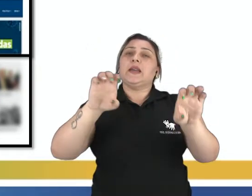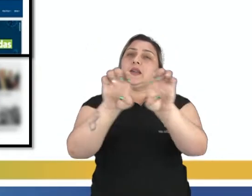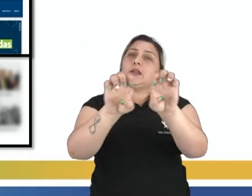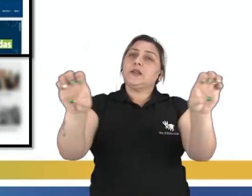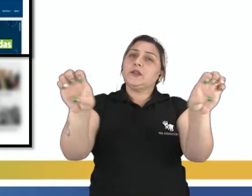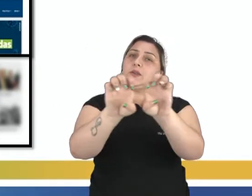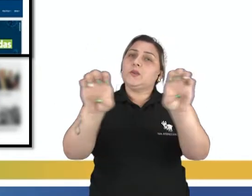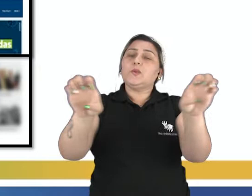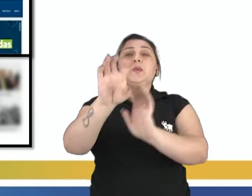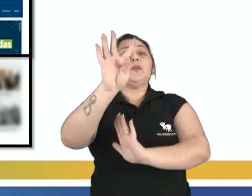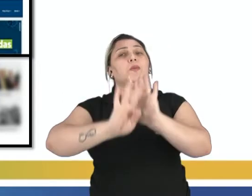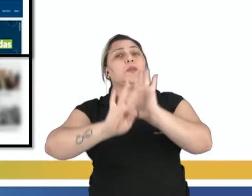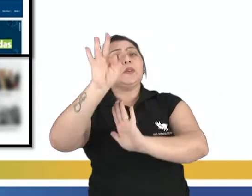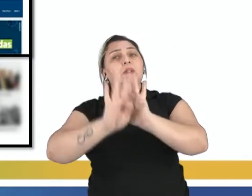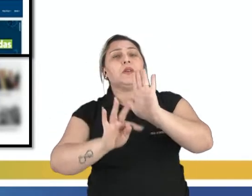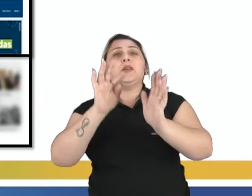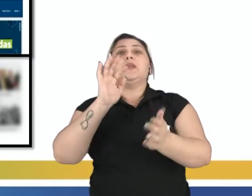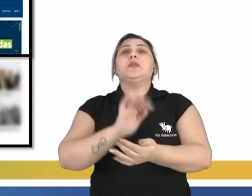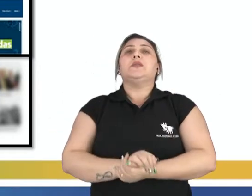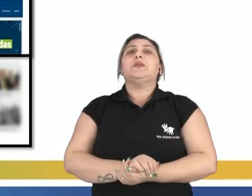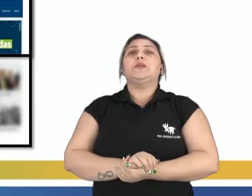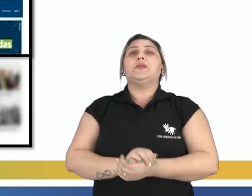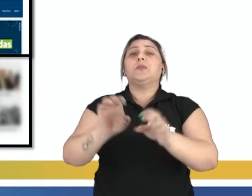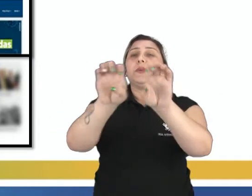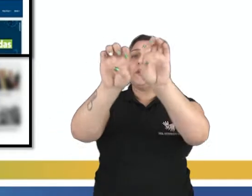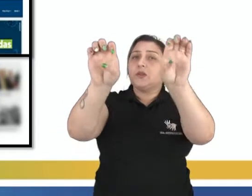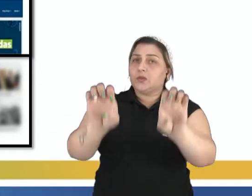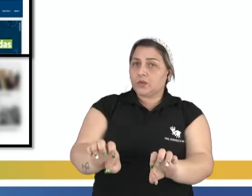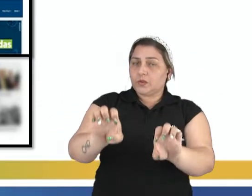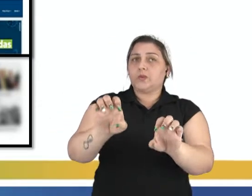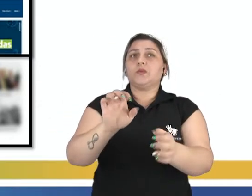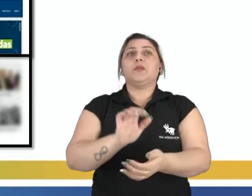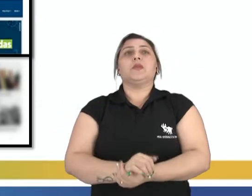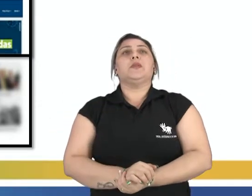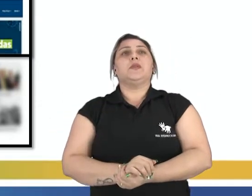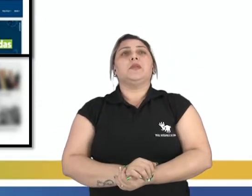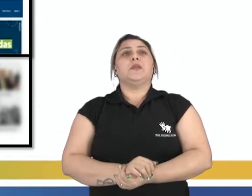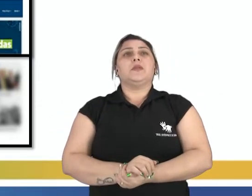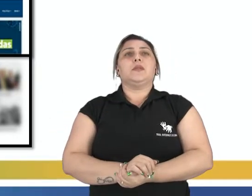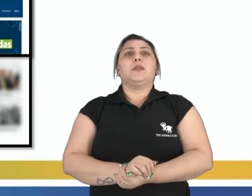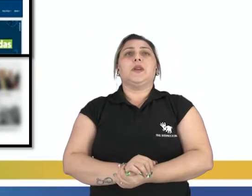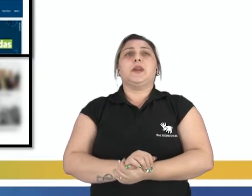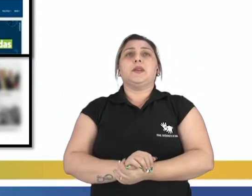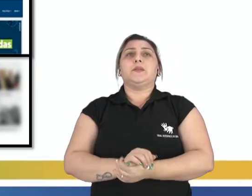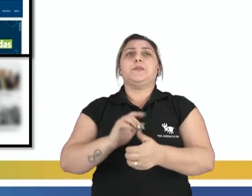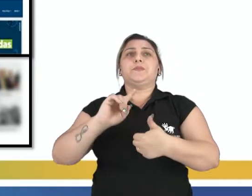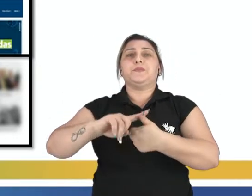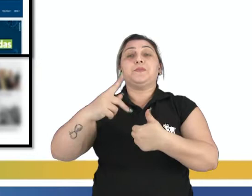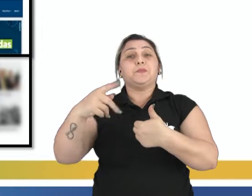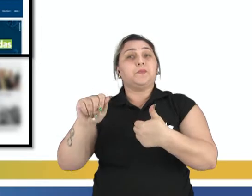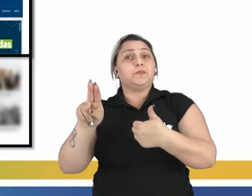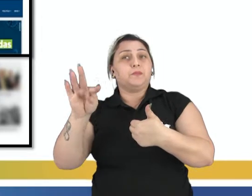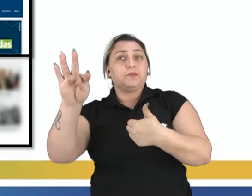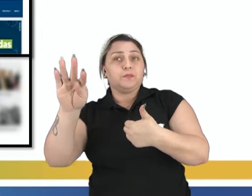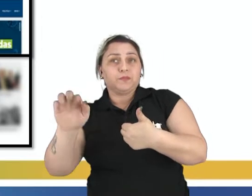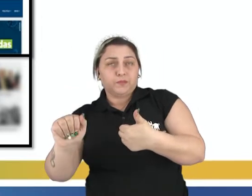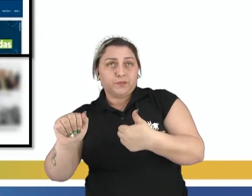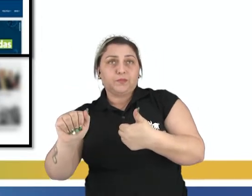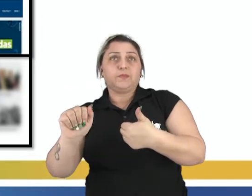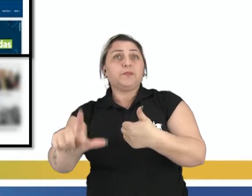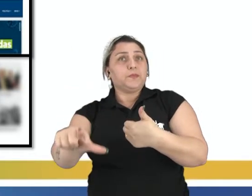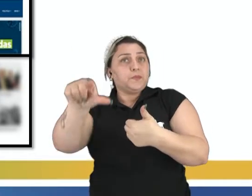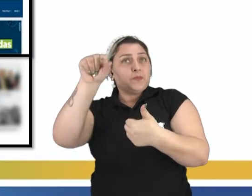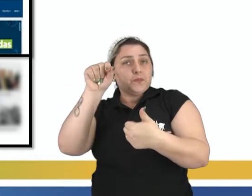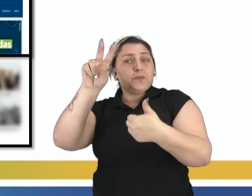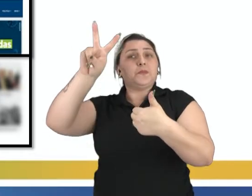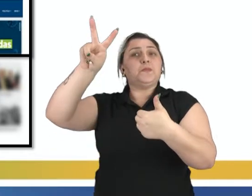texto jornalístico. Como é essa estrutura? A composição de um texto jornalístico é dividido em pauta, né, que é a escolha